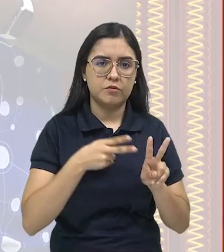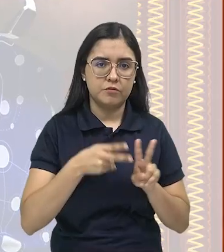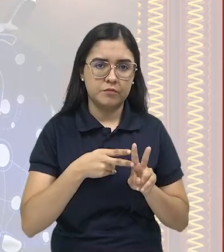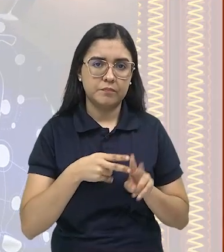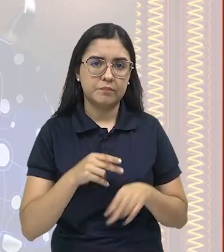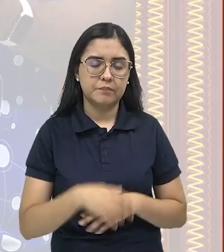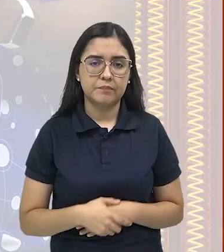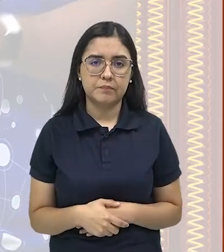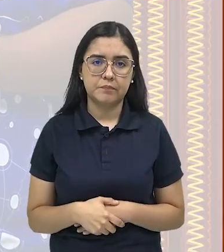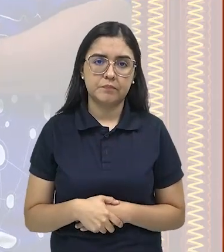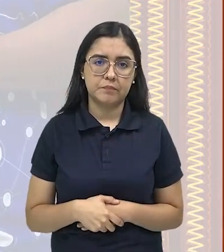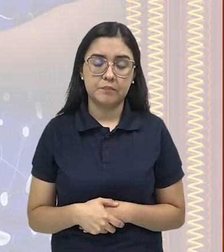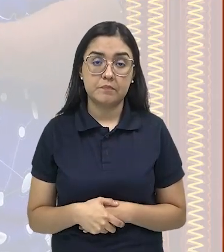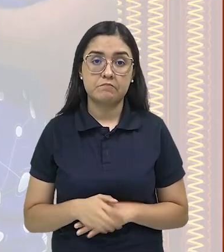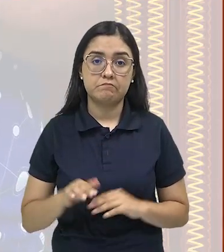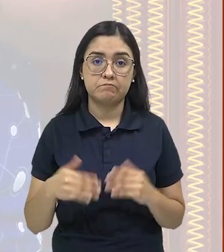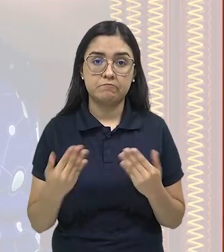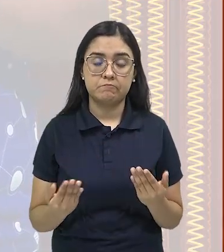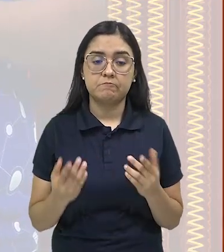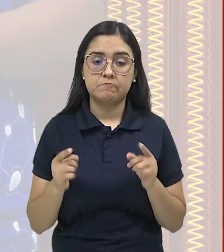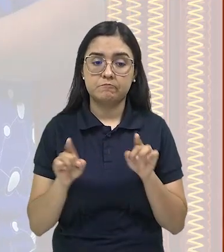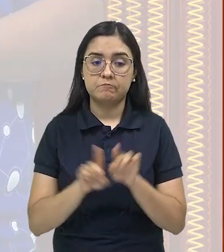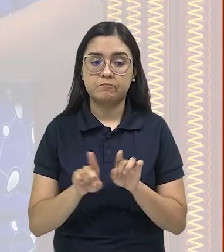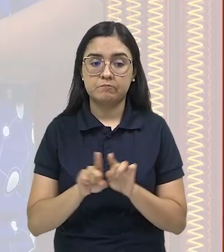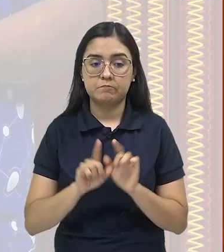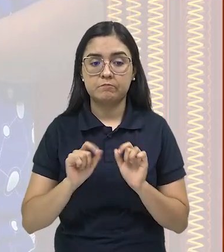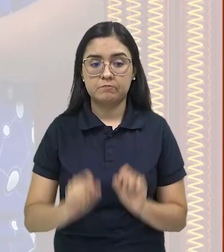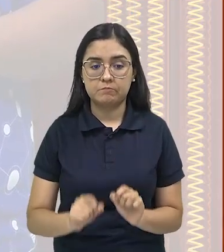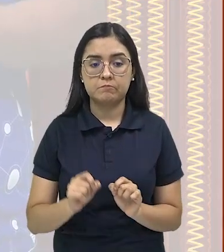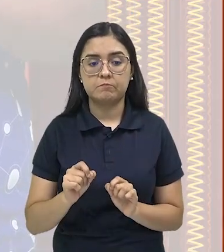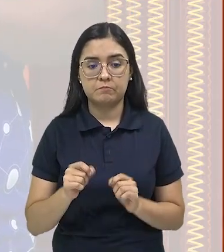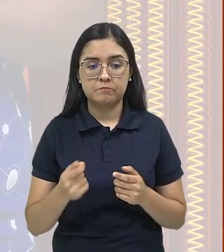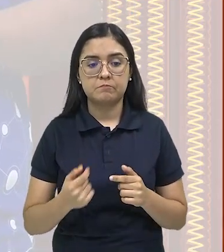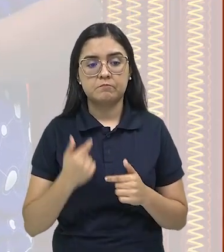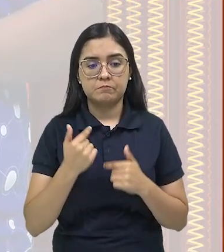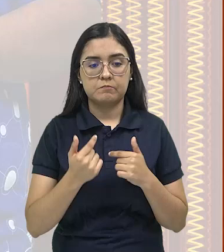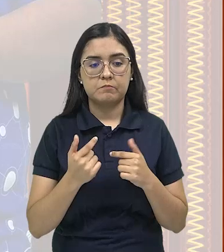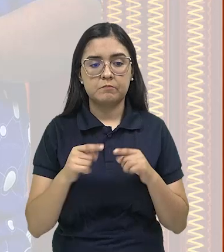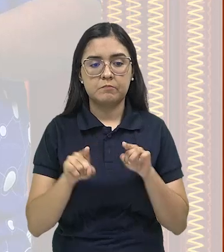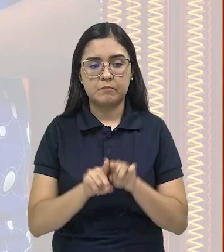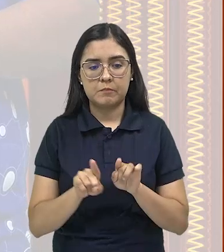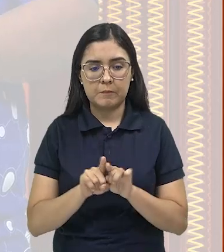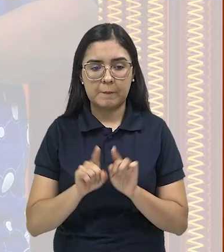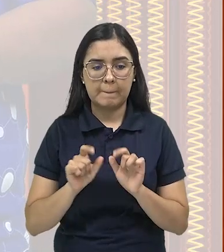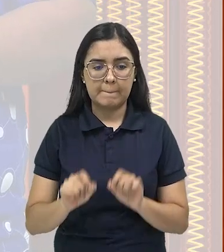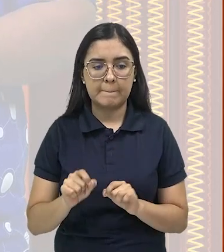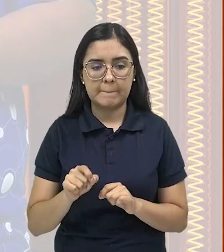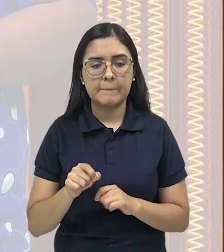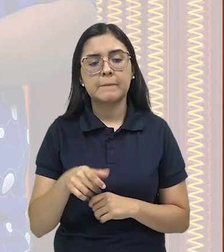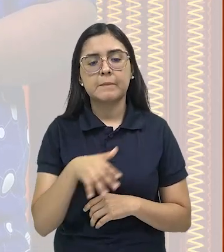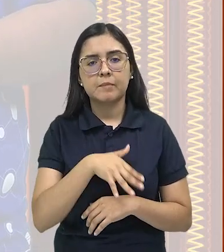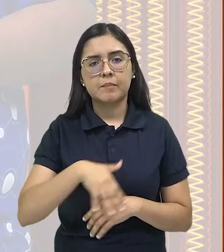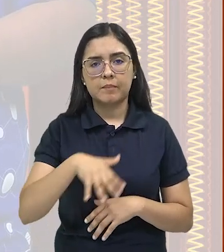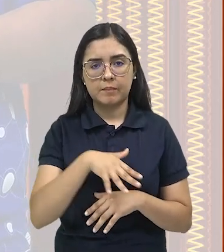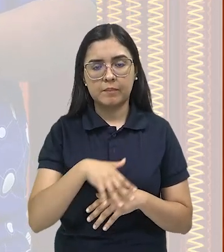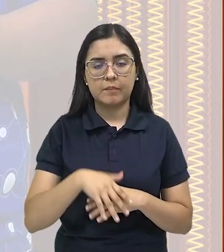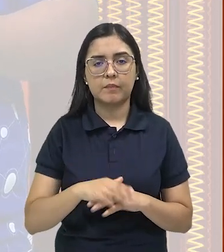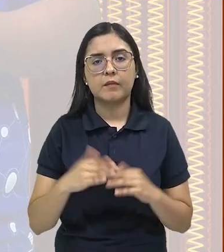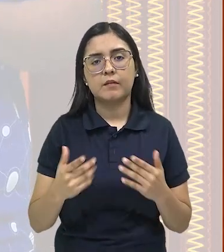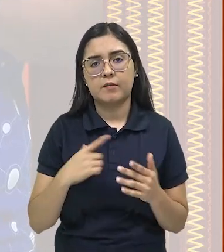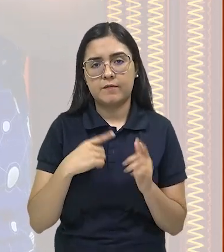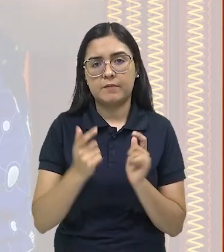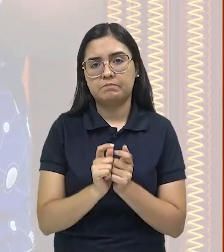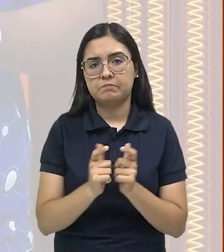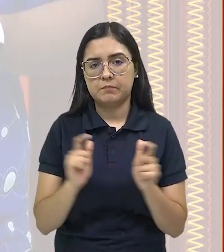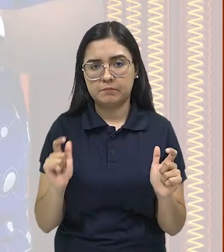quiserem. Tá bom? Então, a intensificação da exploração e expropriação de terras. Então, isso vai ter uma tendência de